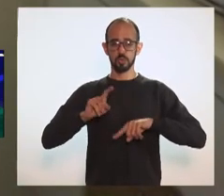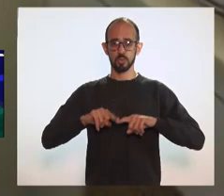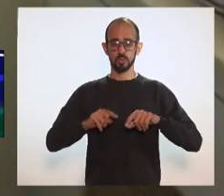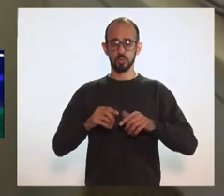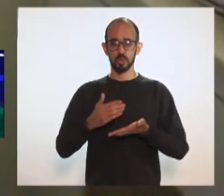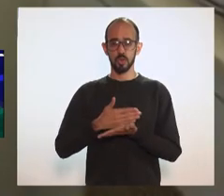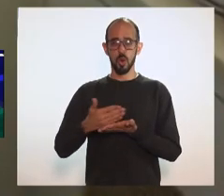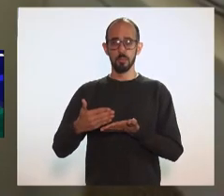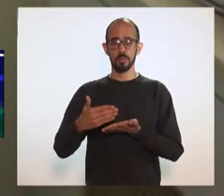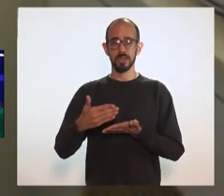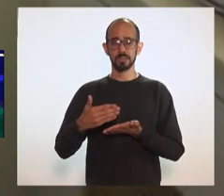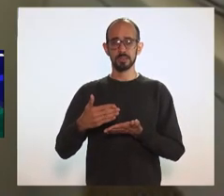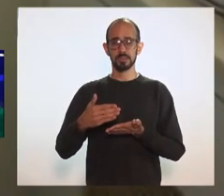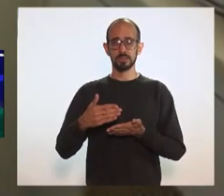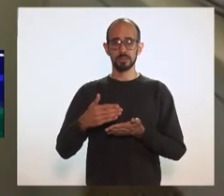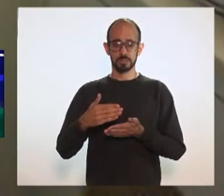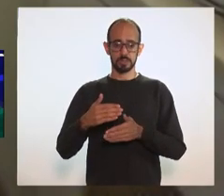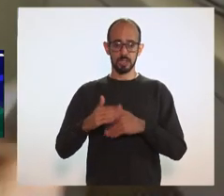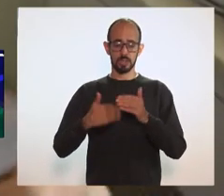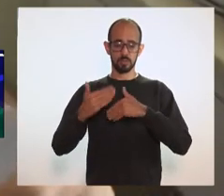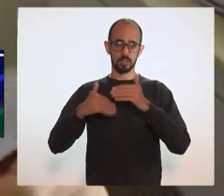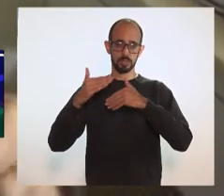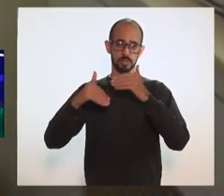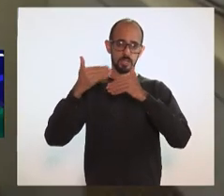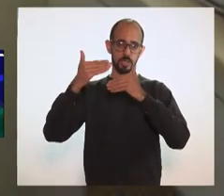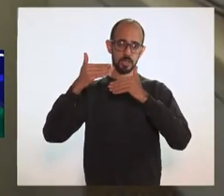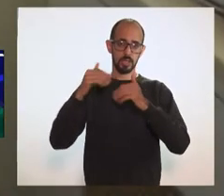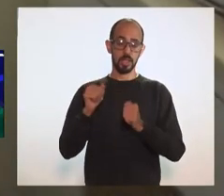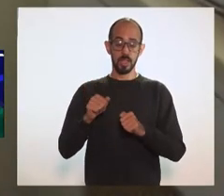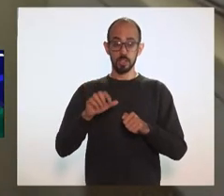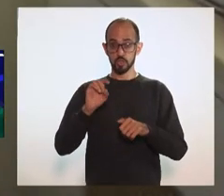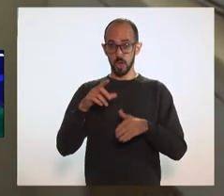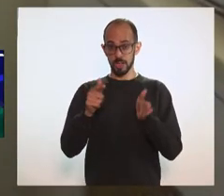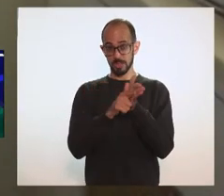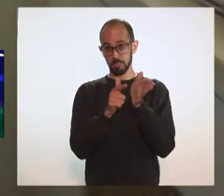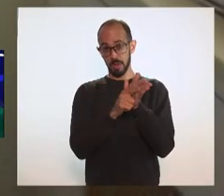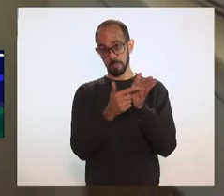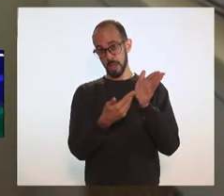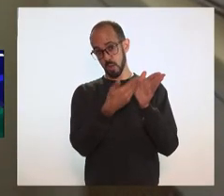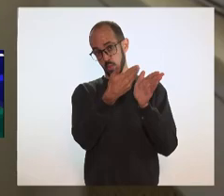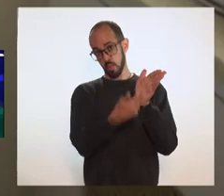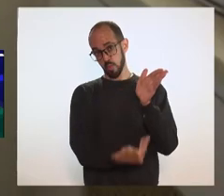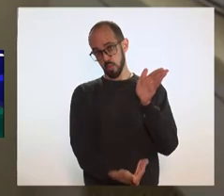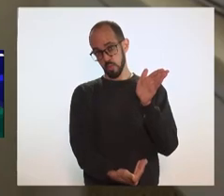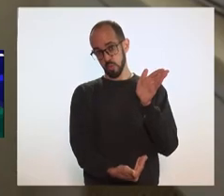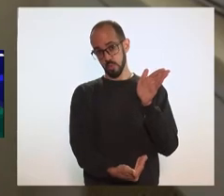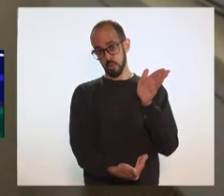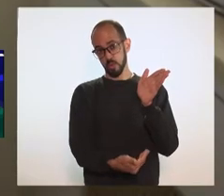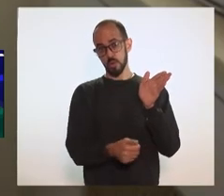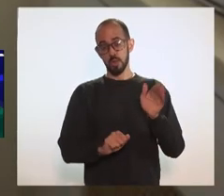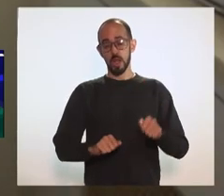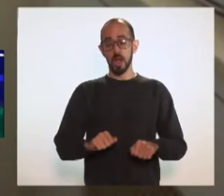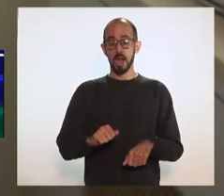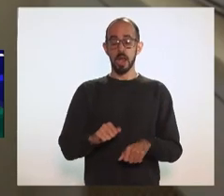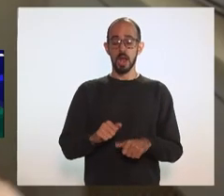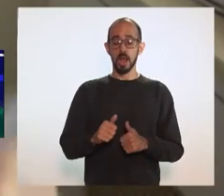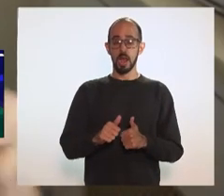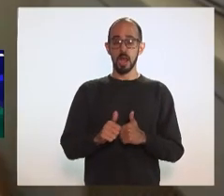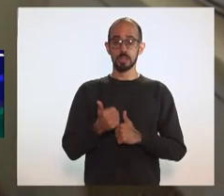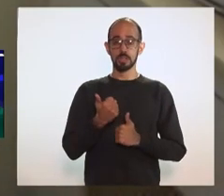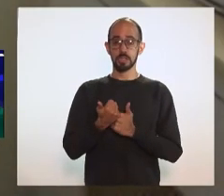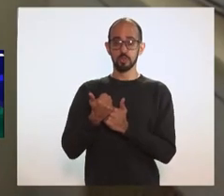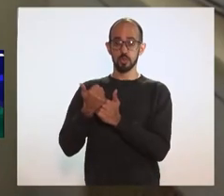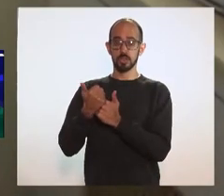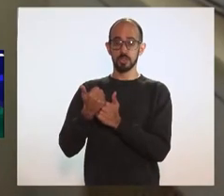ganhar corpo, era só desse panfleto à assessoria fiscal para